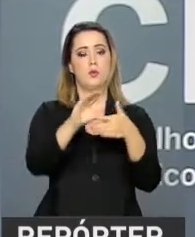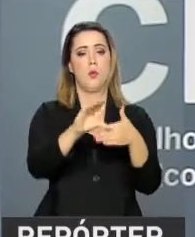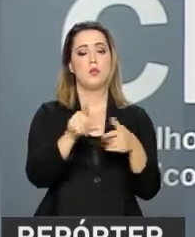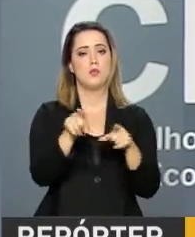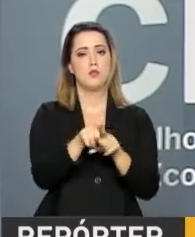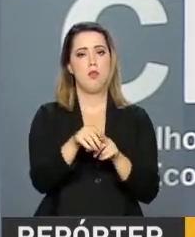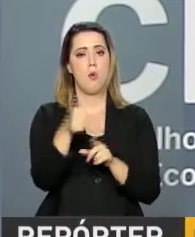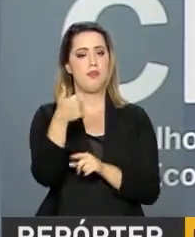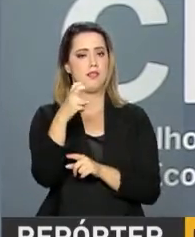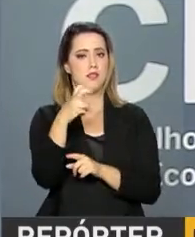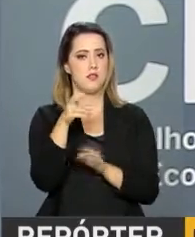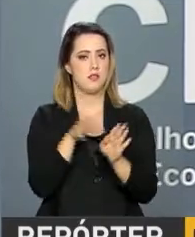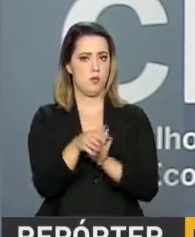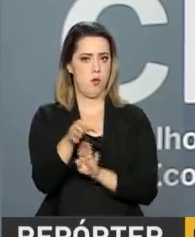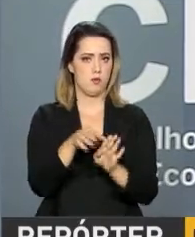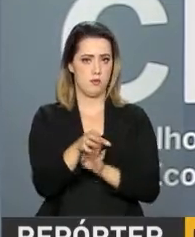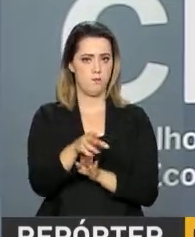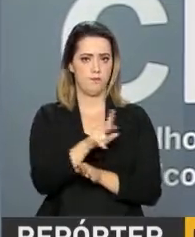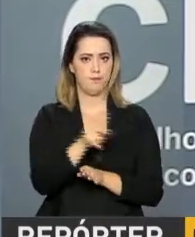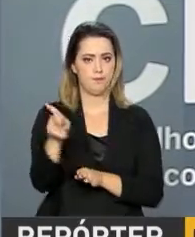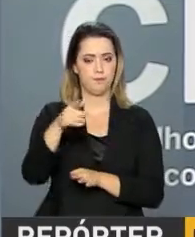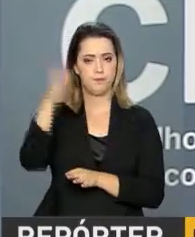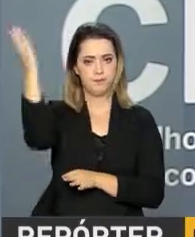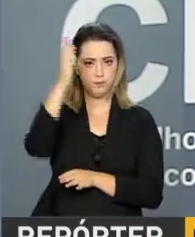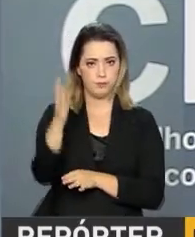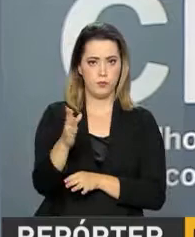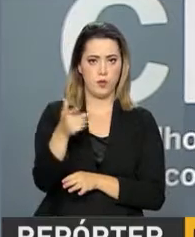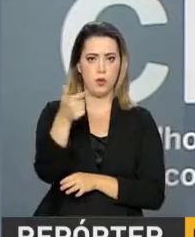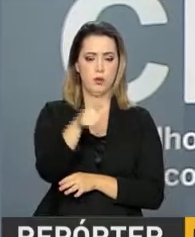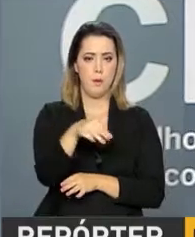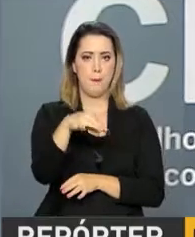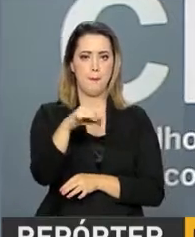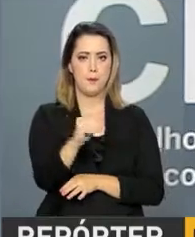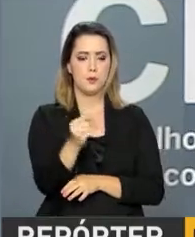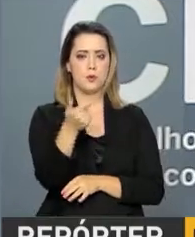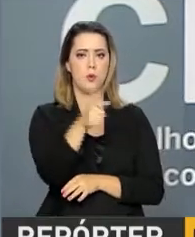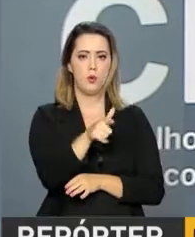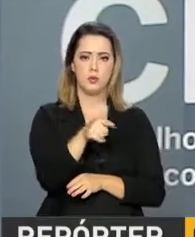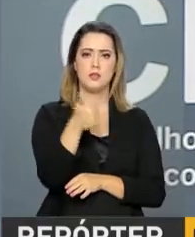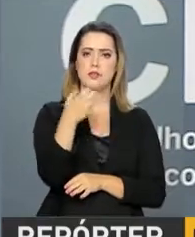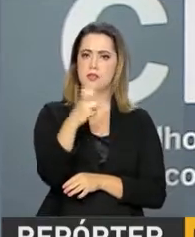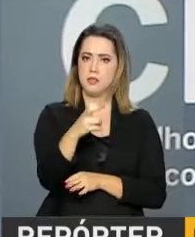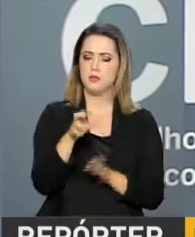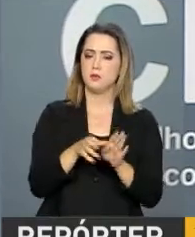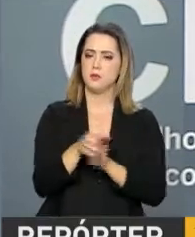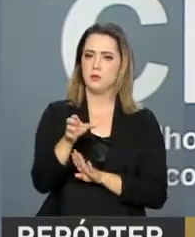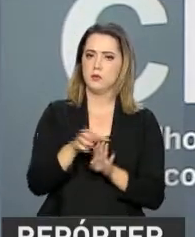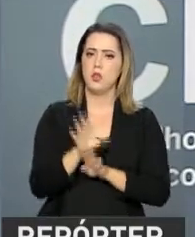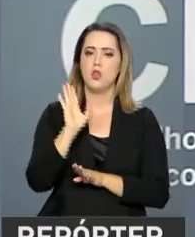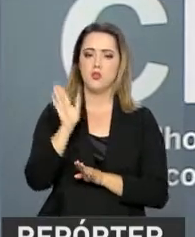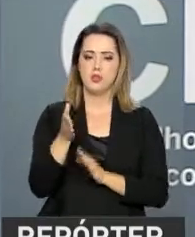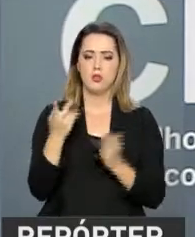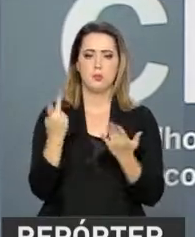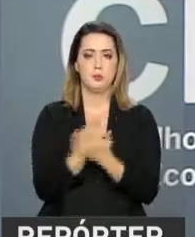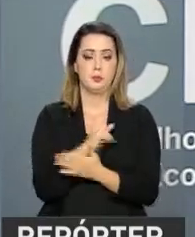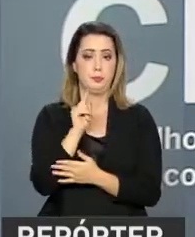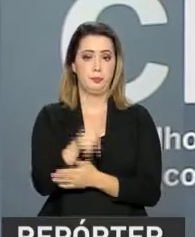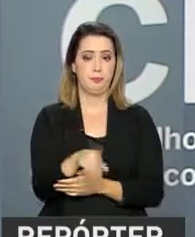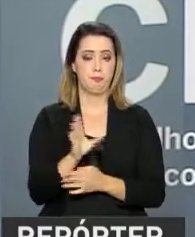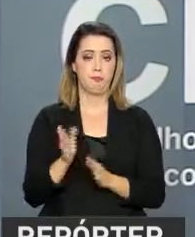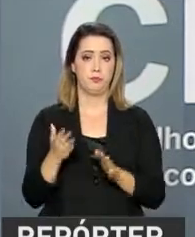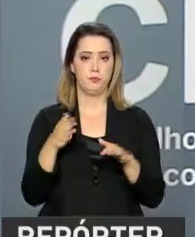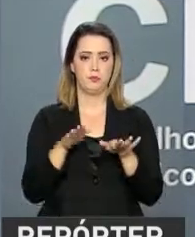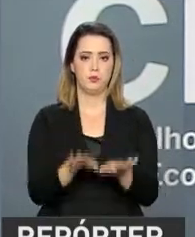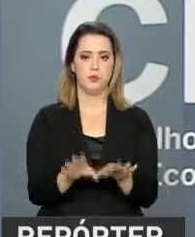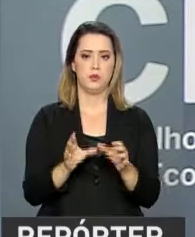ao presidente da República. Em maio, vieram outras 15 recomendações. Algumas delas já se tornaram realidade, como a